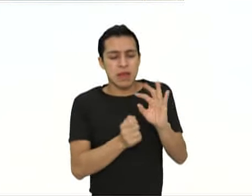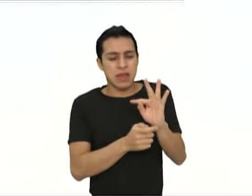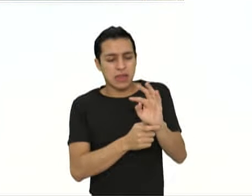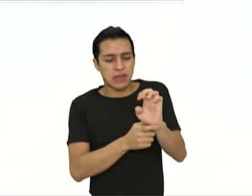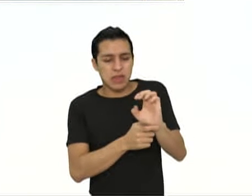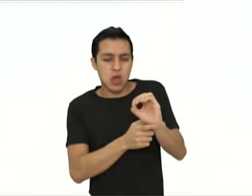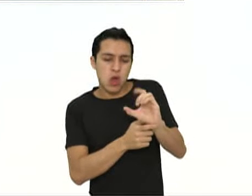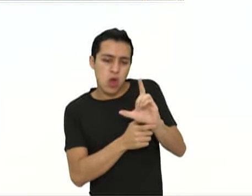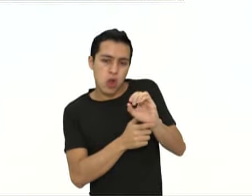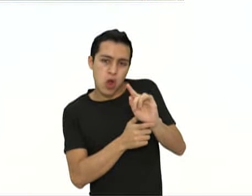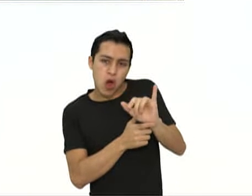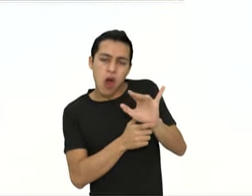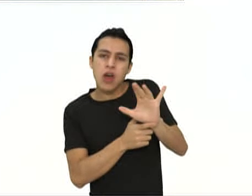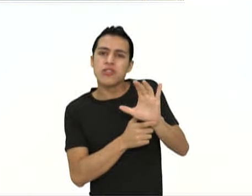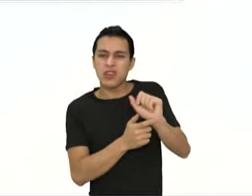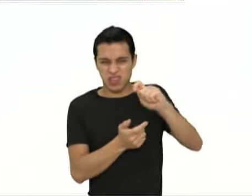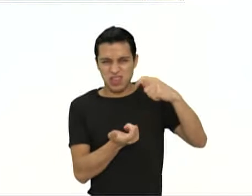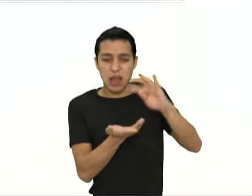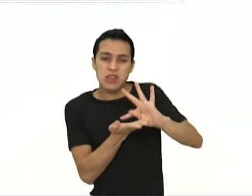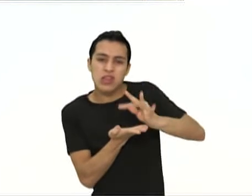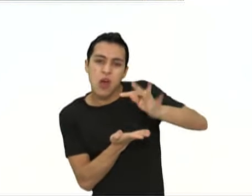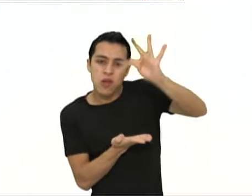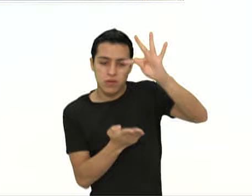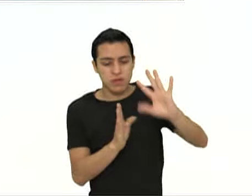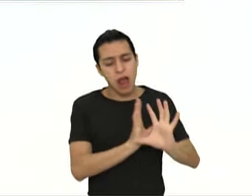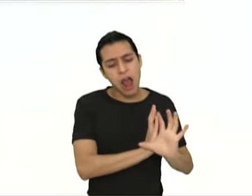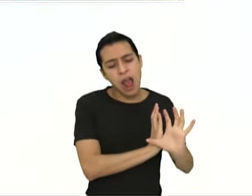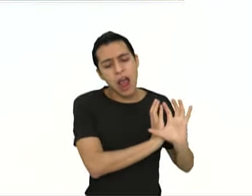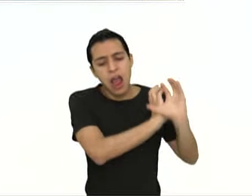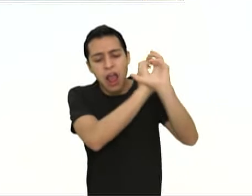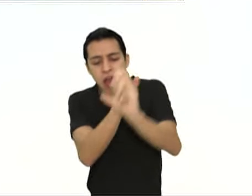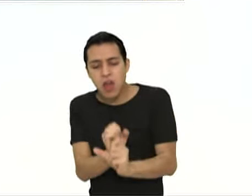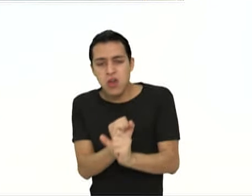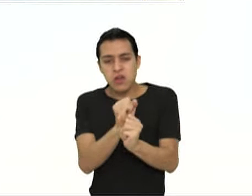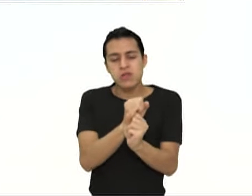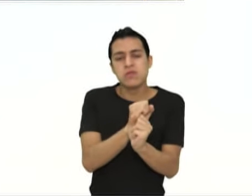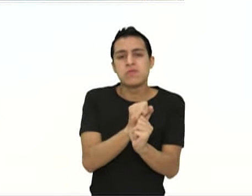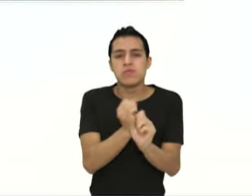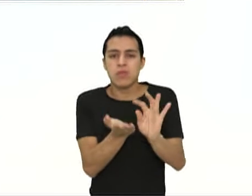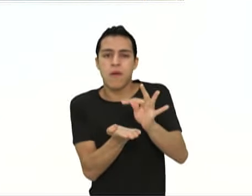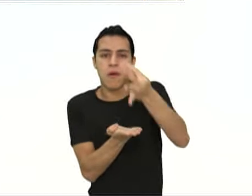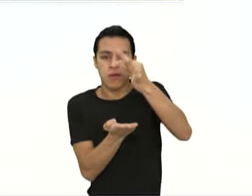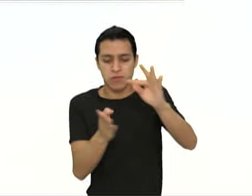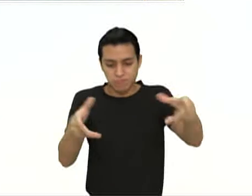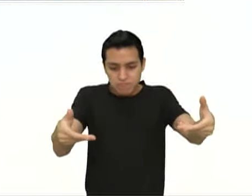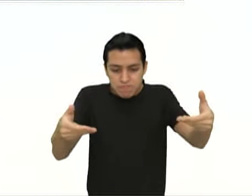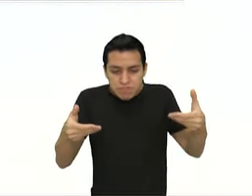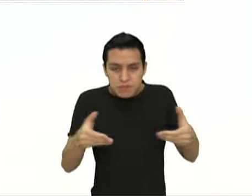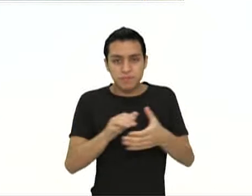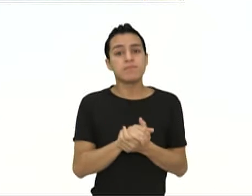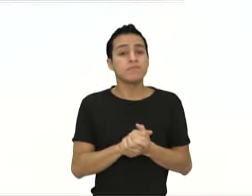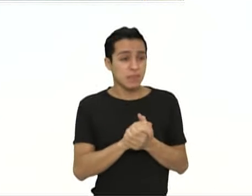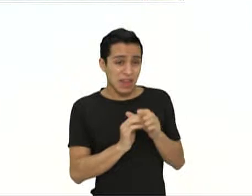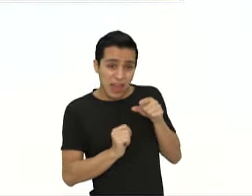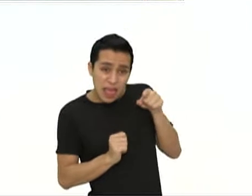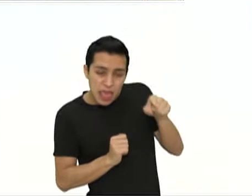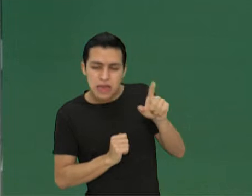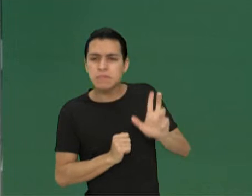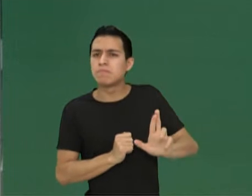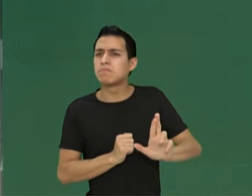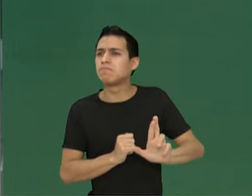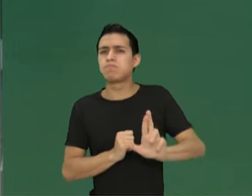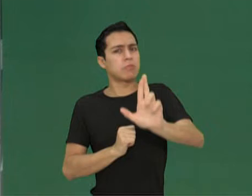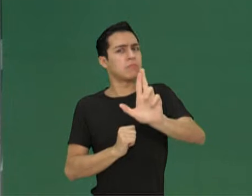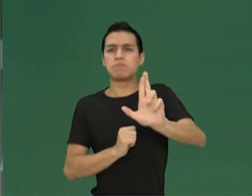um resumo, né? Então um resumo da teologia, né? Um resumo teológico, tá? Ele vai ser o representante máximo